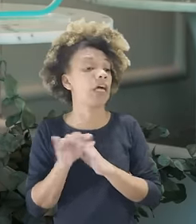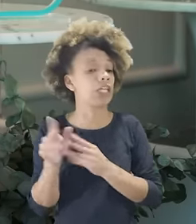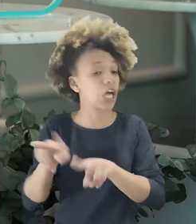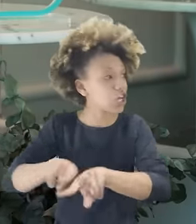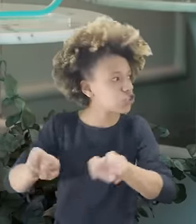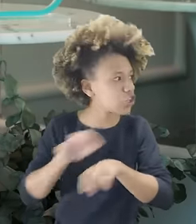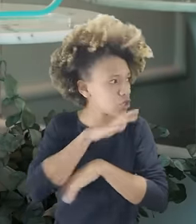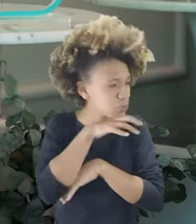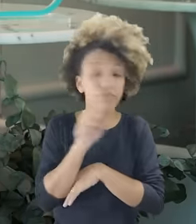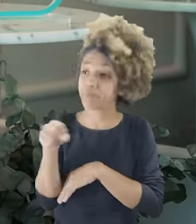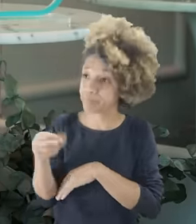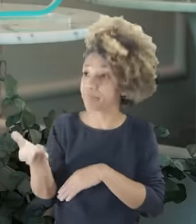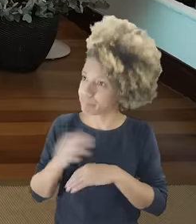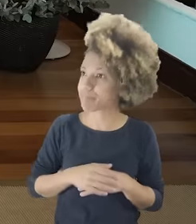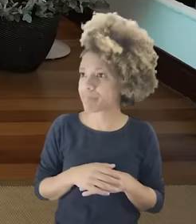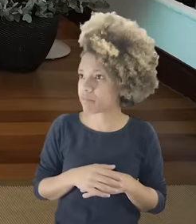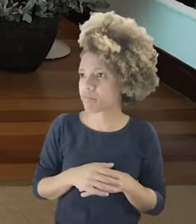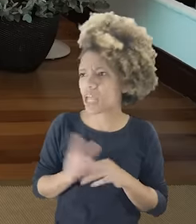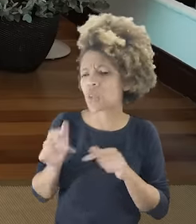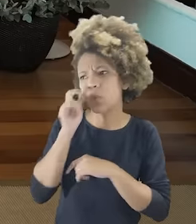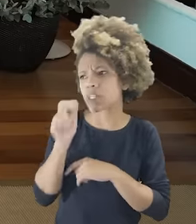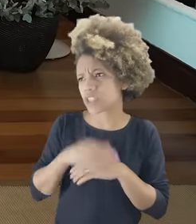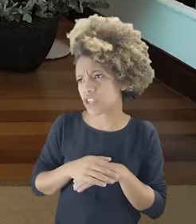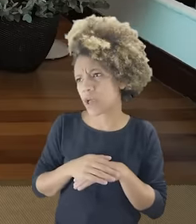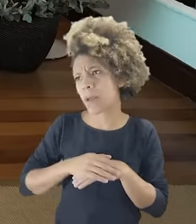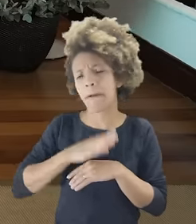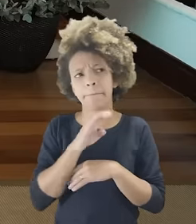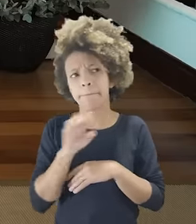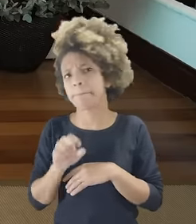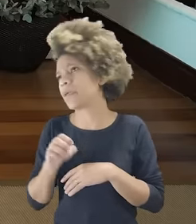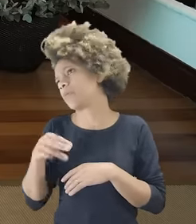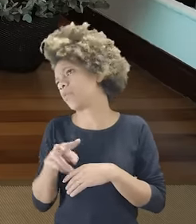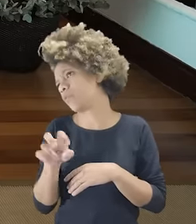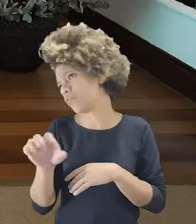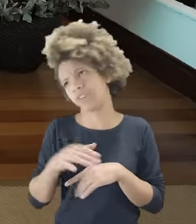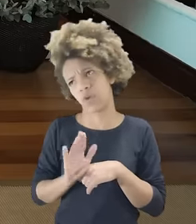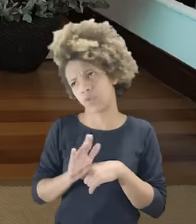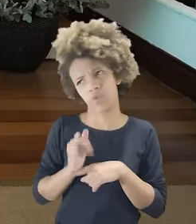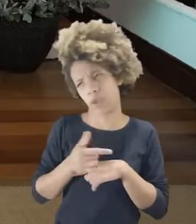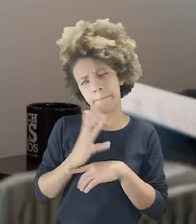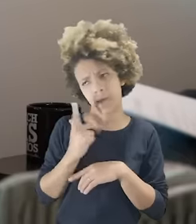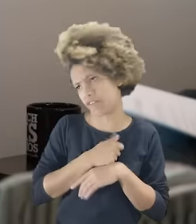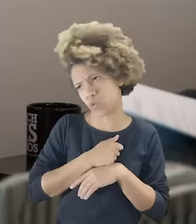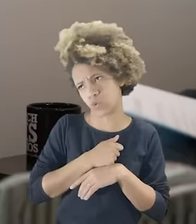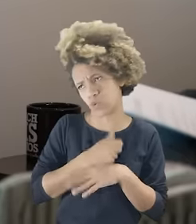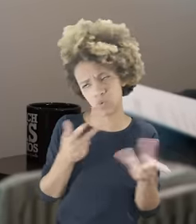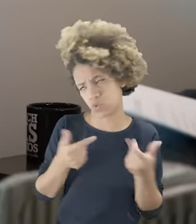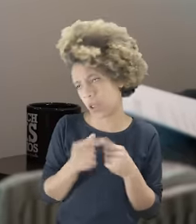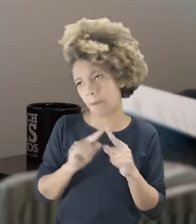retira do mundo animal Ela nunca deve ter assistido bem movie né que é um documentário incrível só que assim